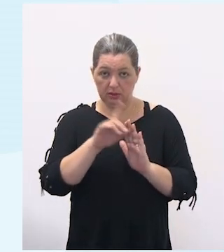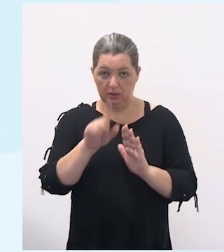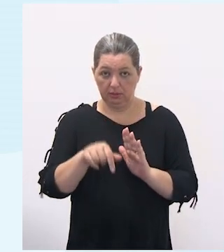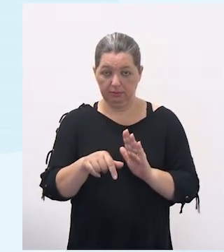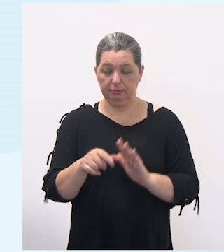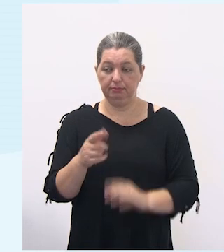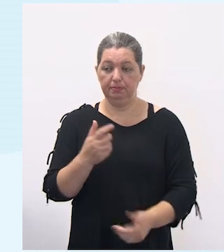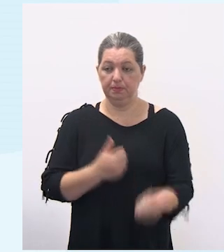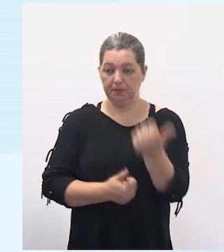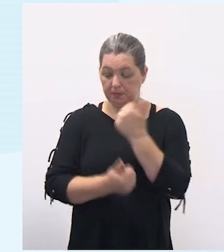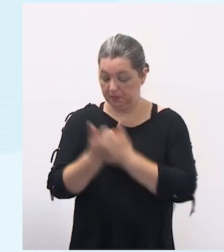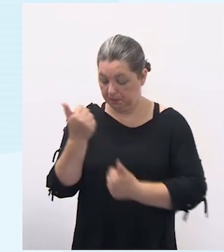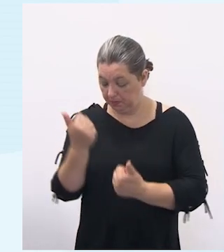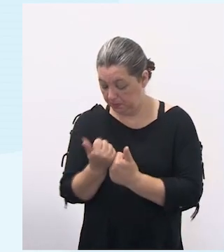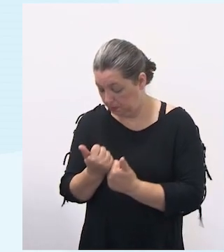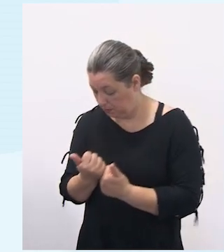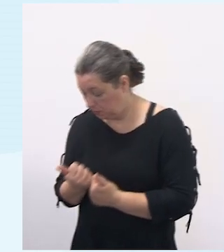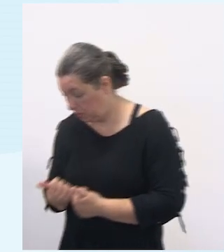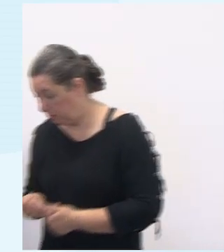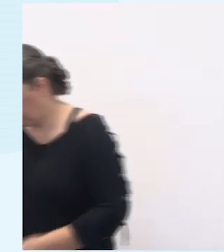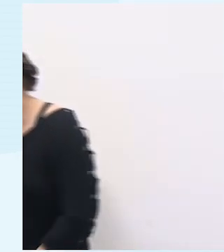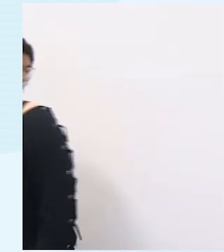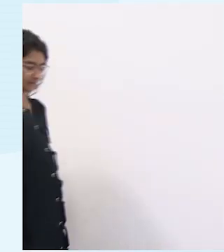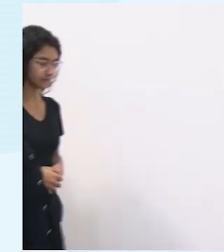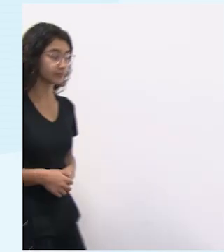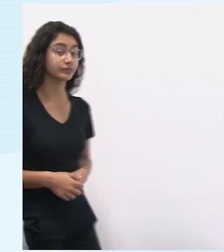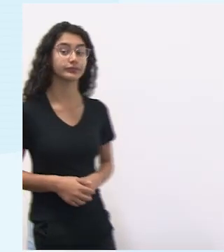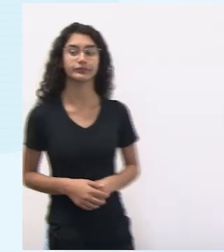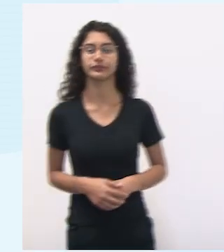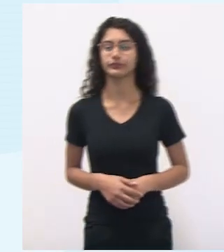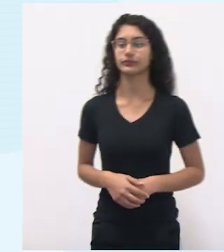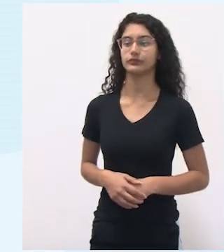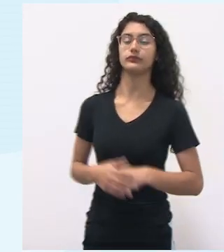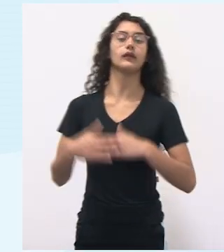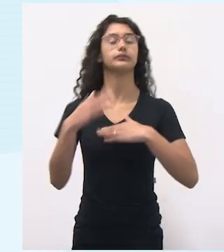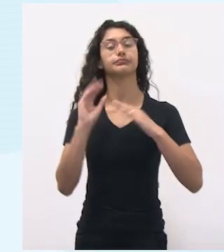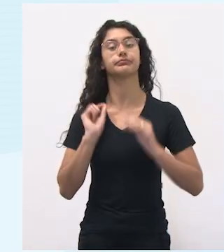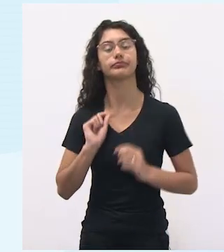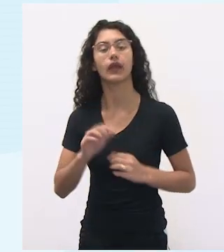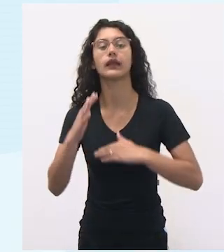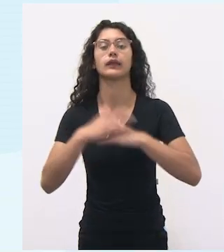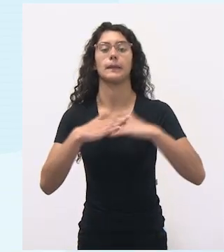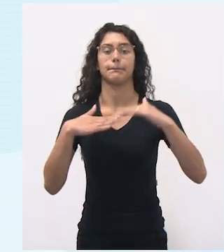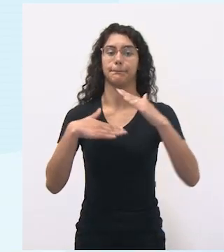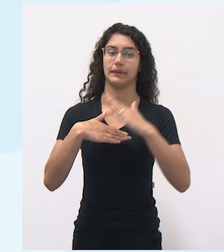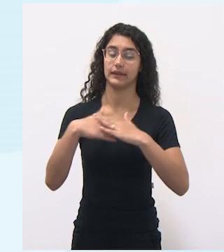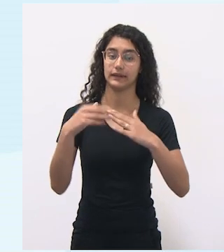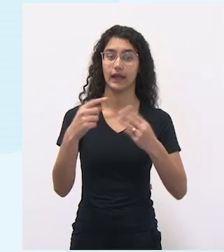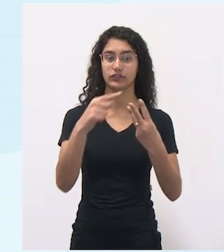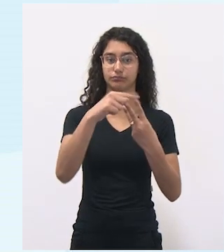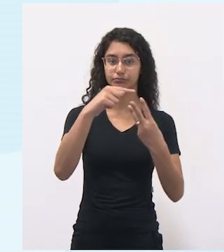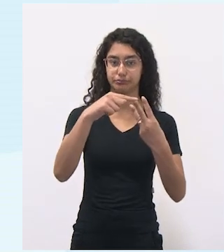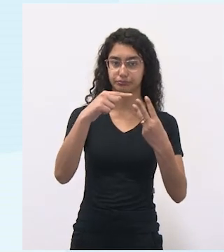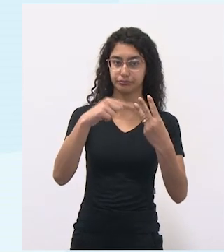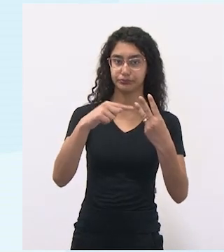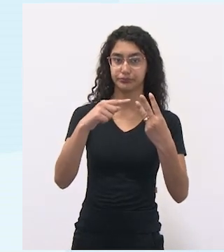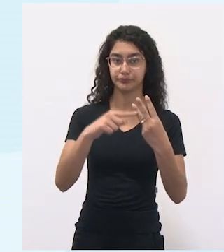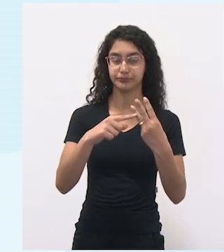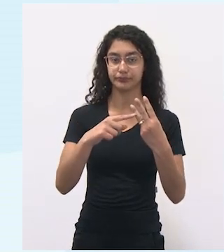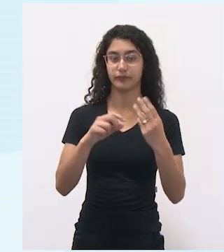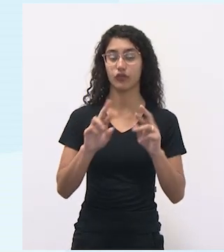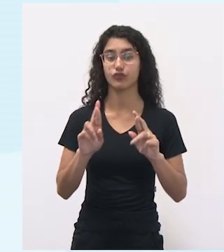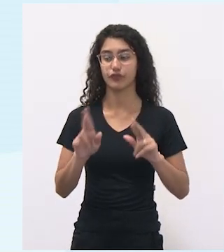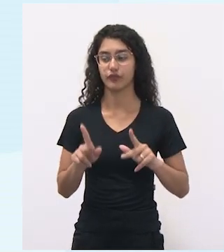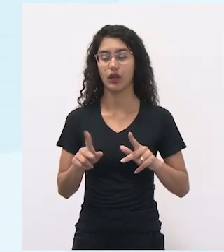ela proporciona níveis diferentes de uma mesma habilidade. Cada habilidade é trazida em 3 níveis diferentes, para a